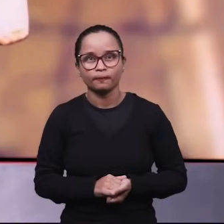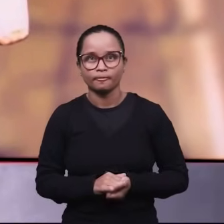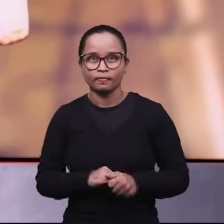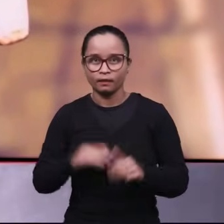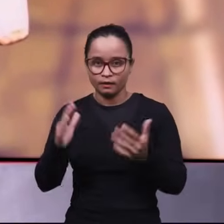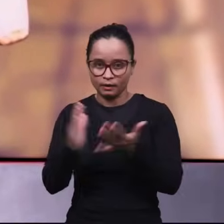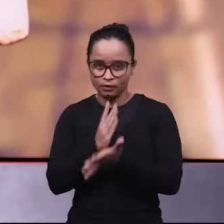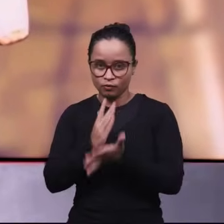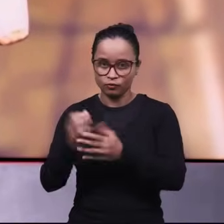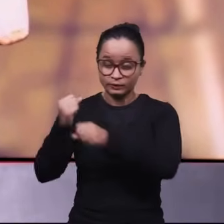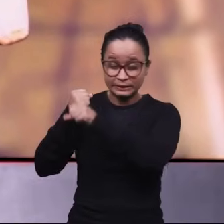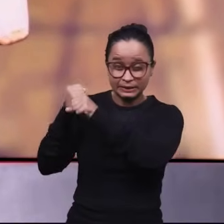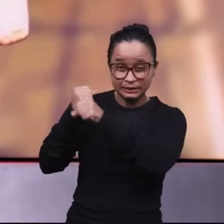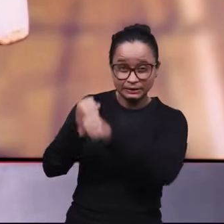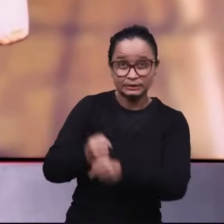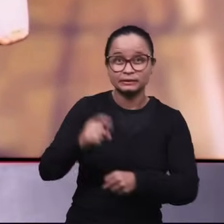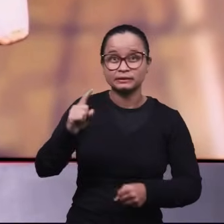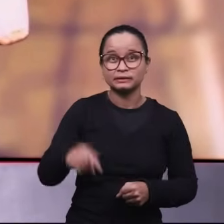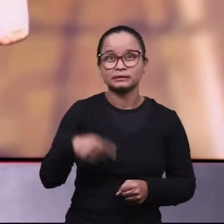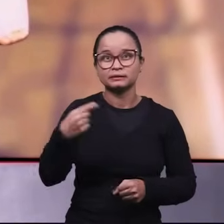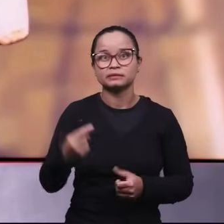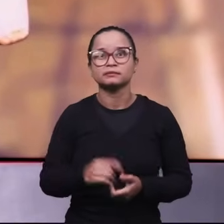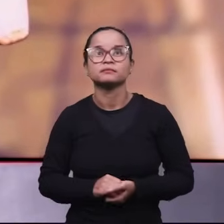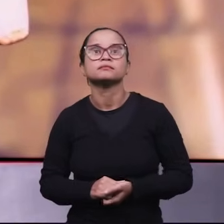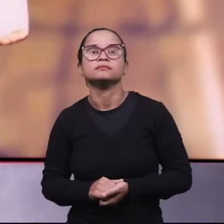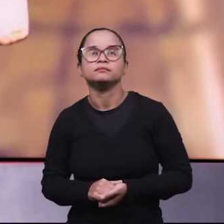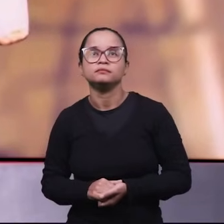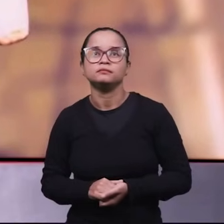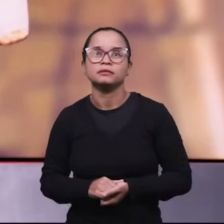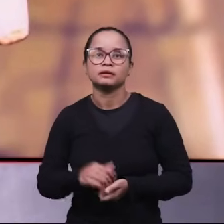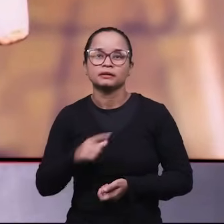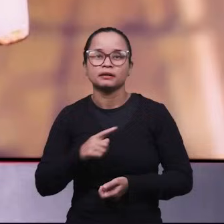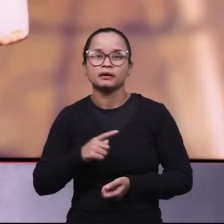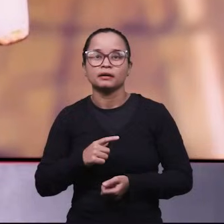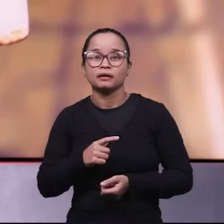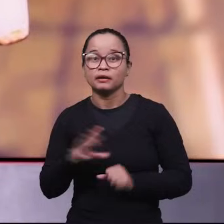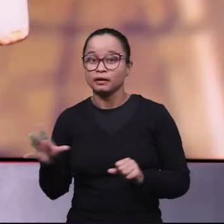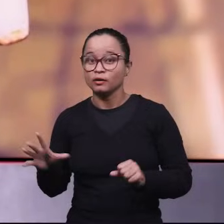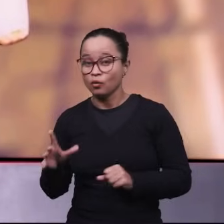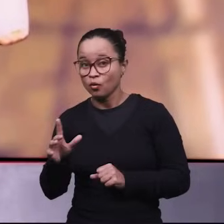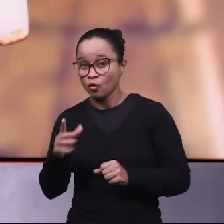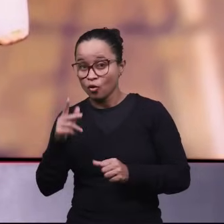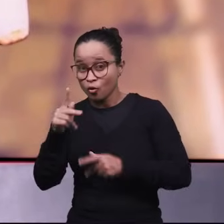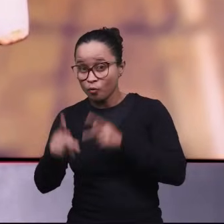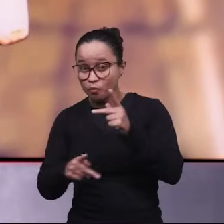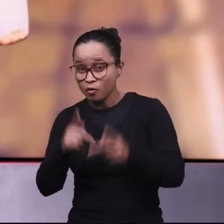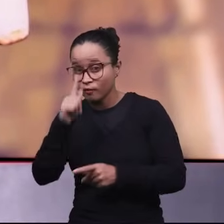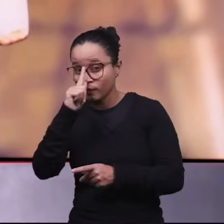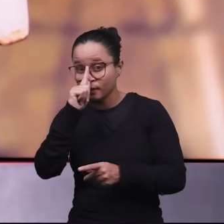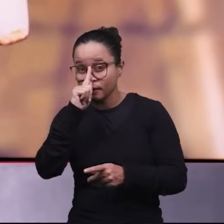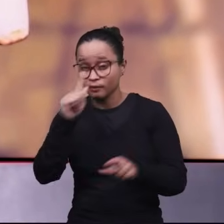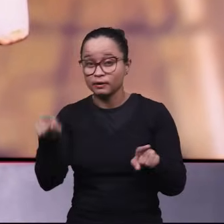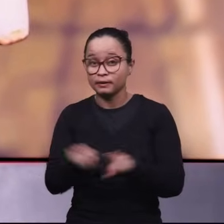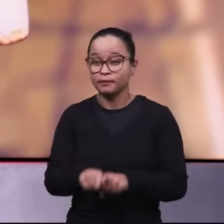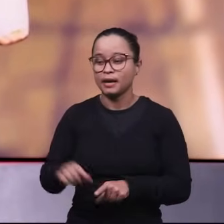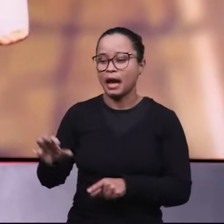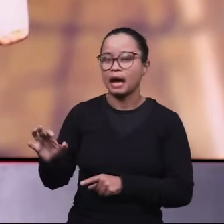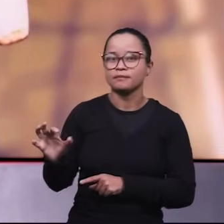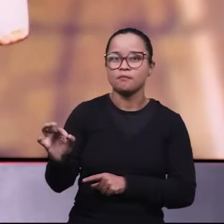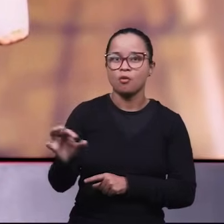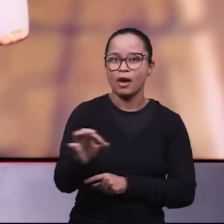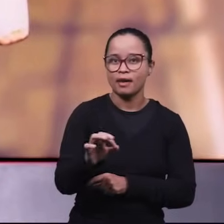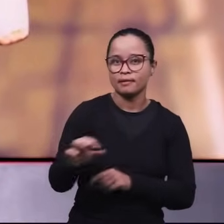alguns anos depois vieram os gregos e as moedas gregas. Os